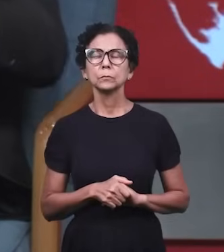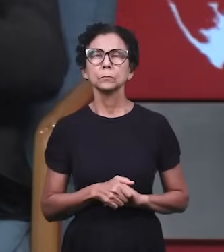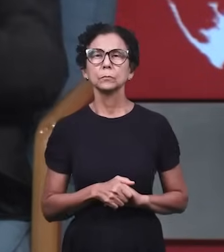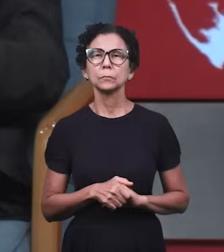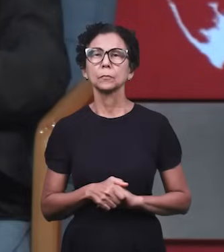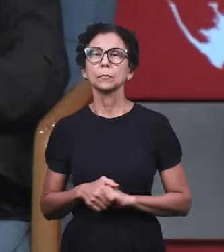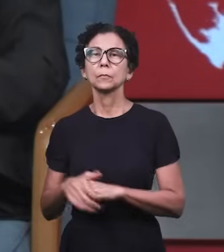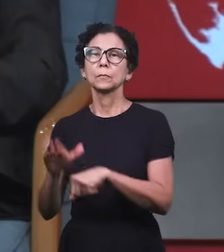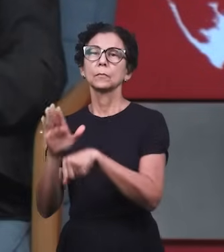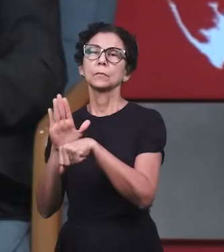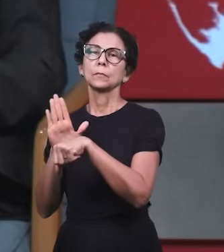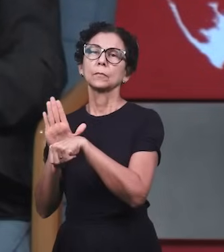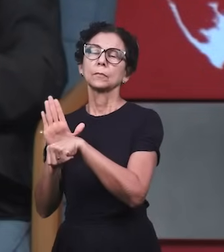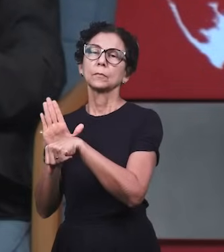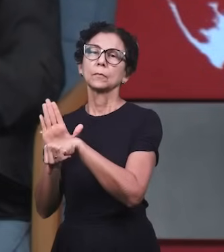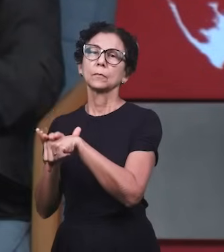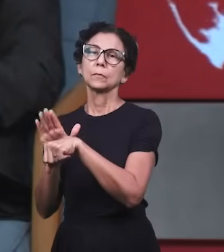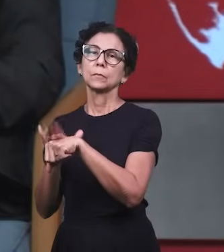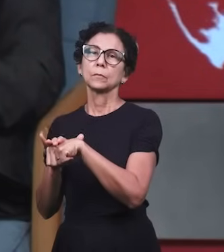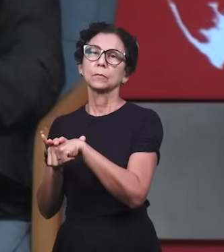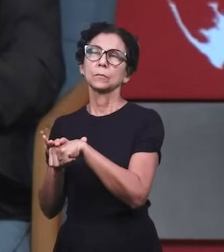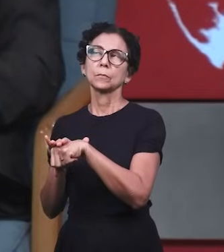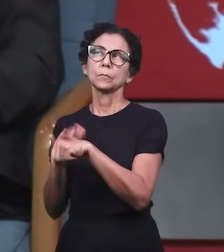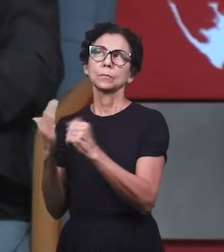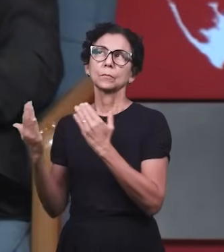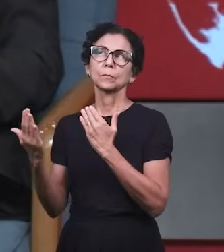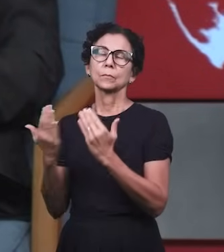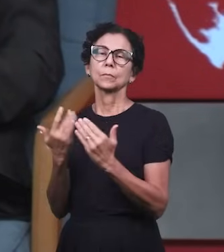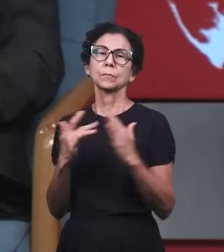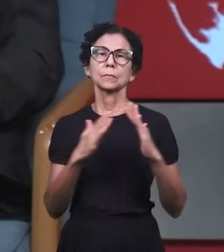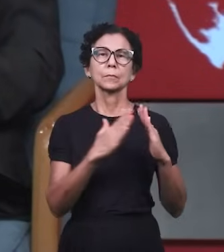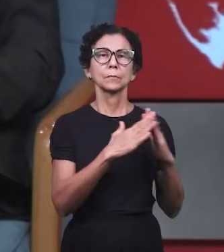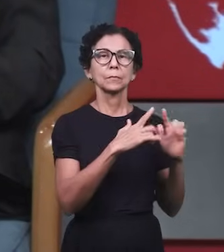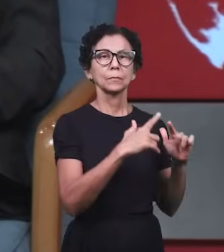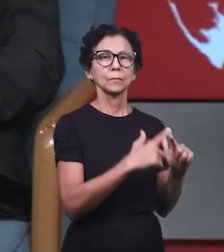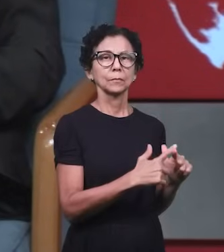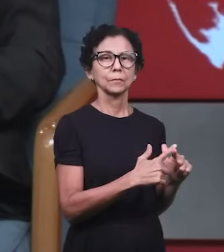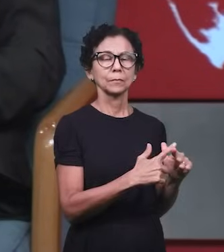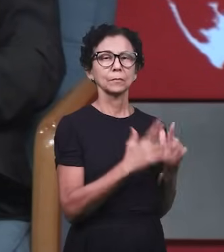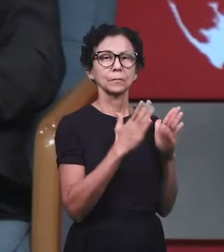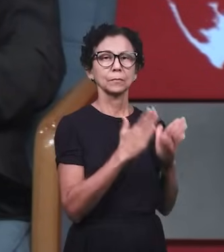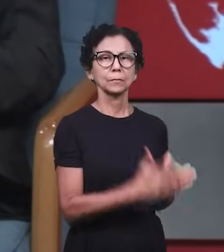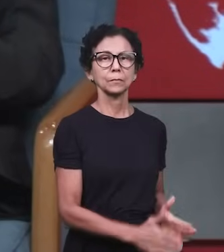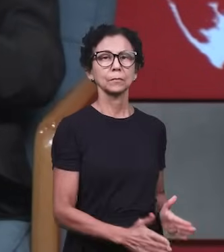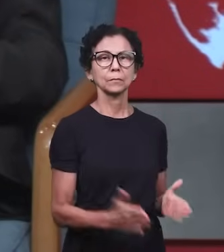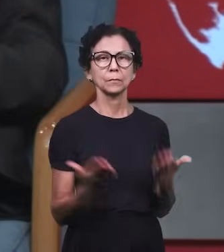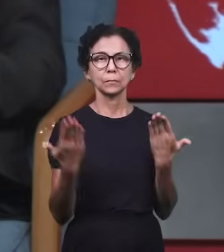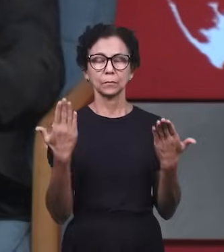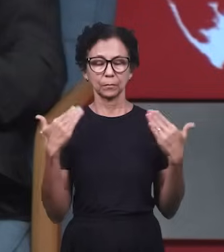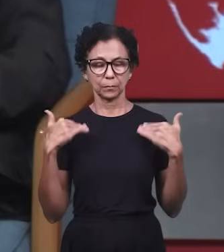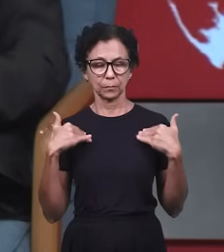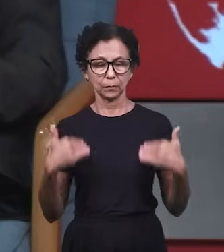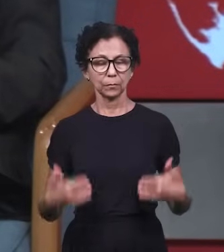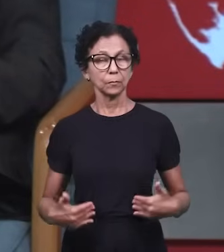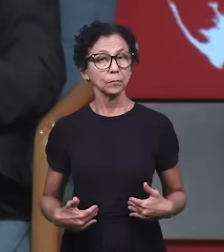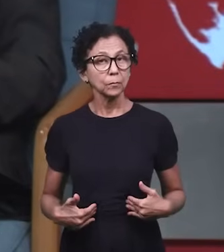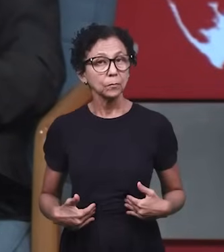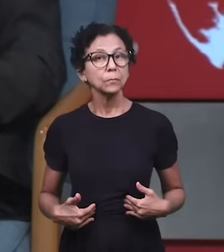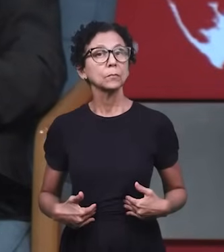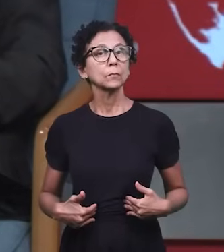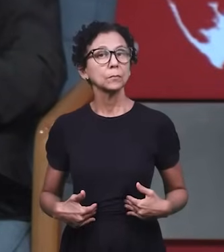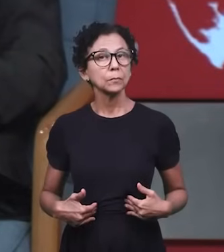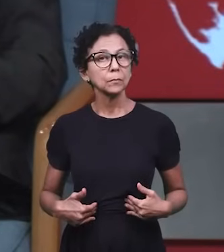como tipo da igreja, já mostrando a igreja como um corpo, que seria depois do Pentecoste,